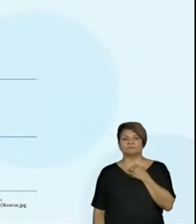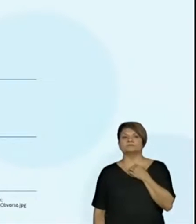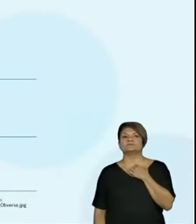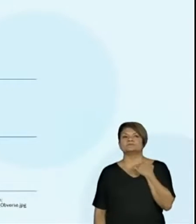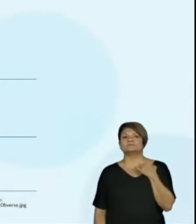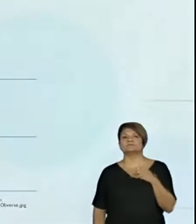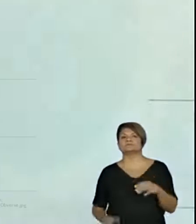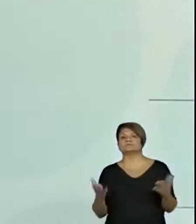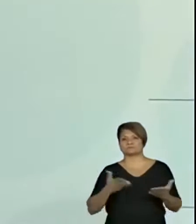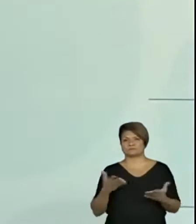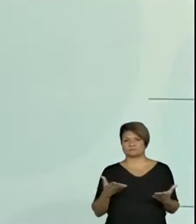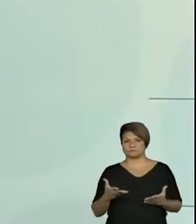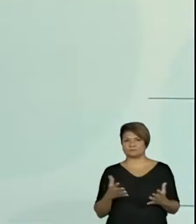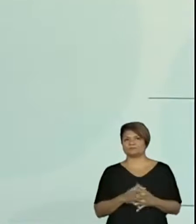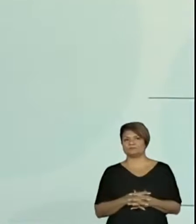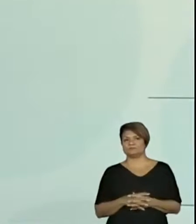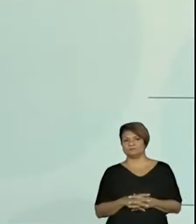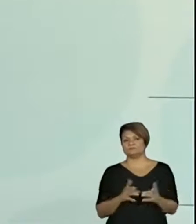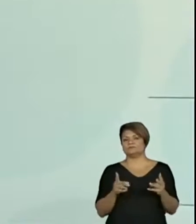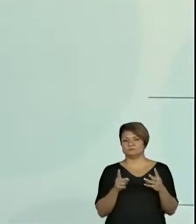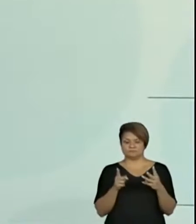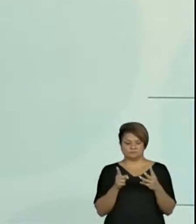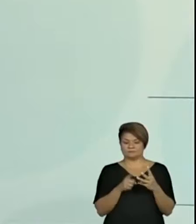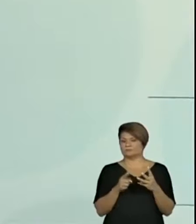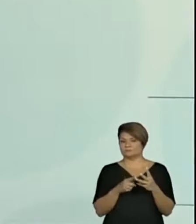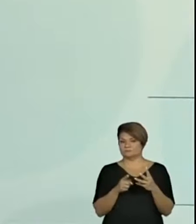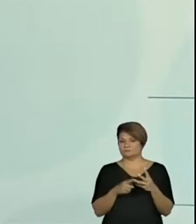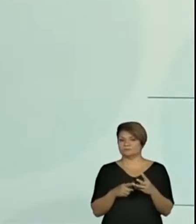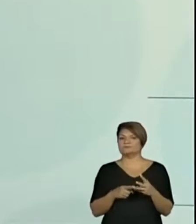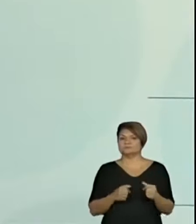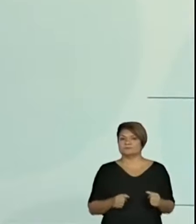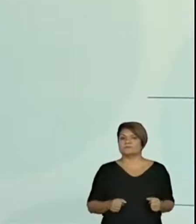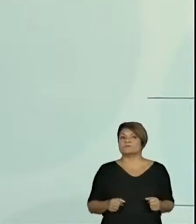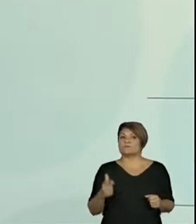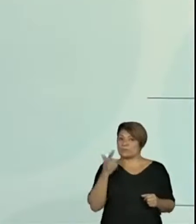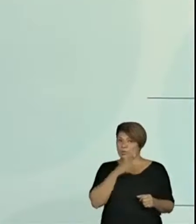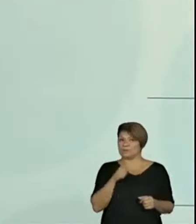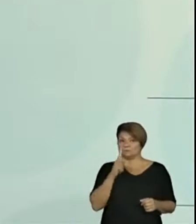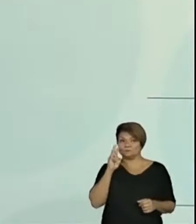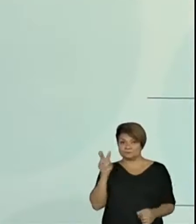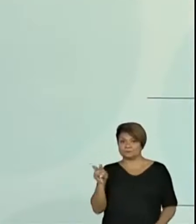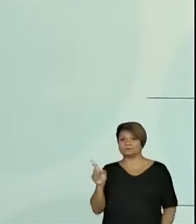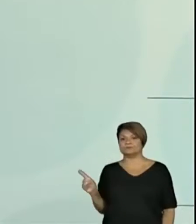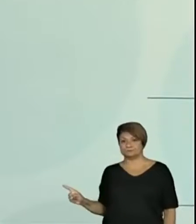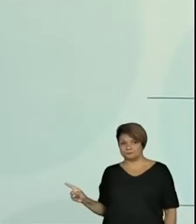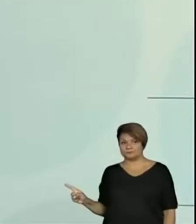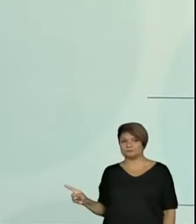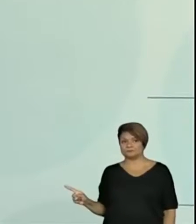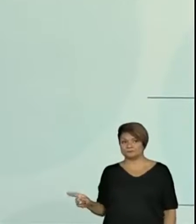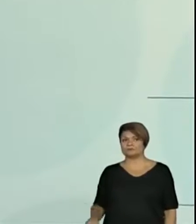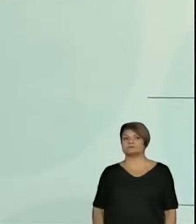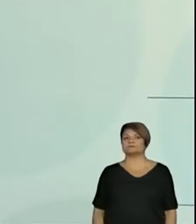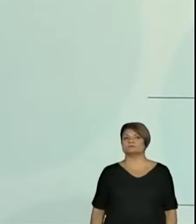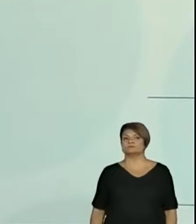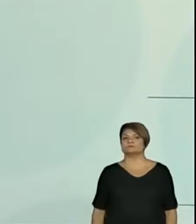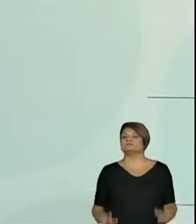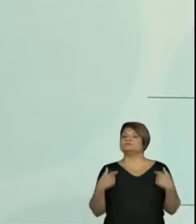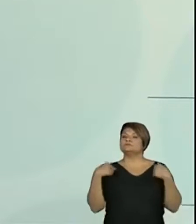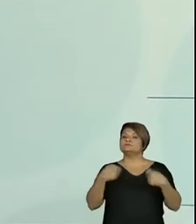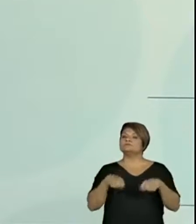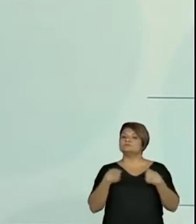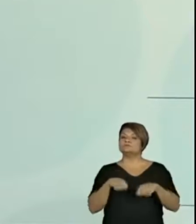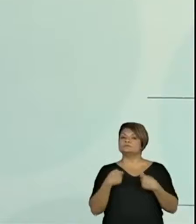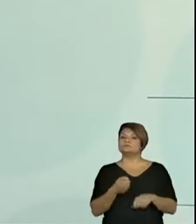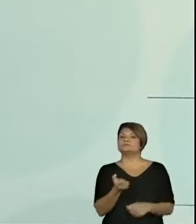Agora eu trouxe a terceira. Olha só. Eu consigo ver agora essa cédula e eu preciso saber